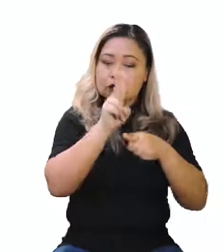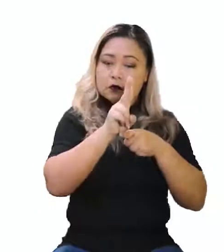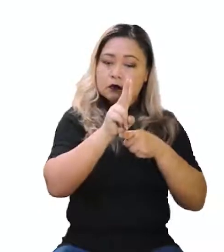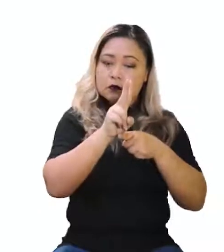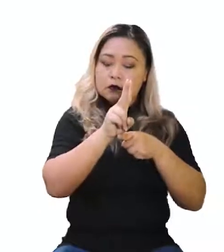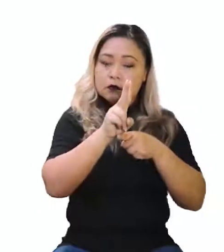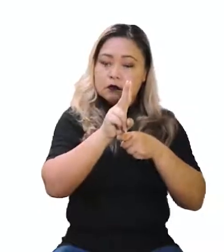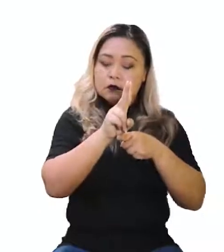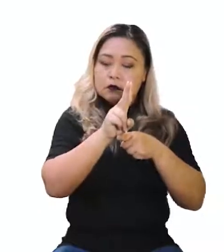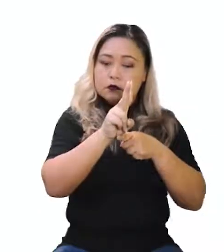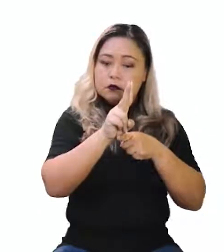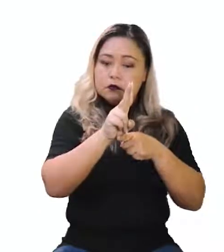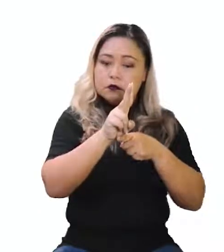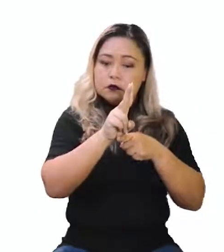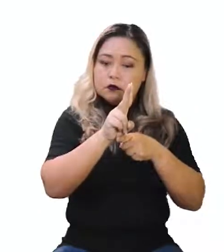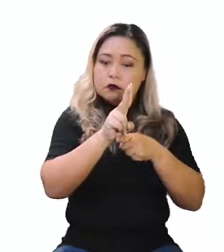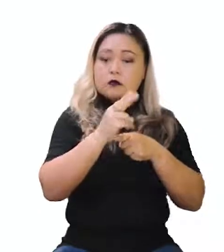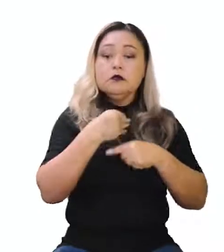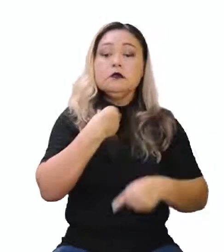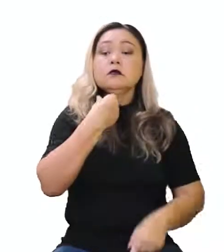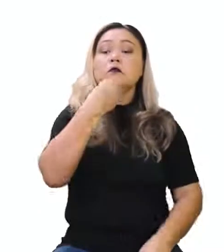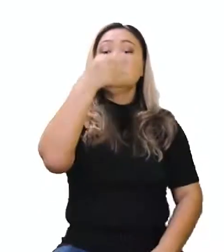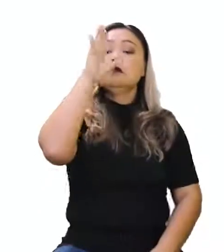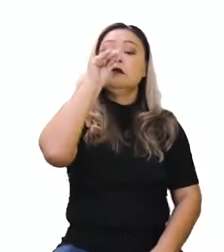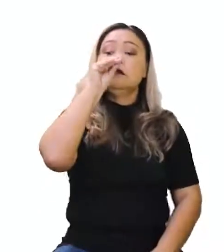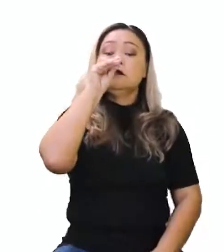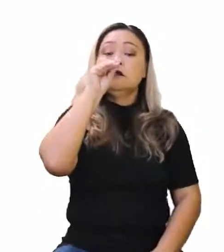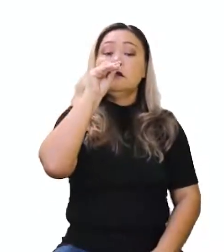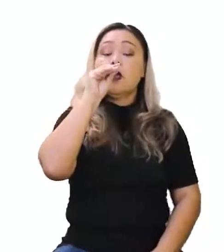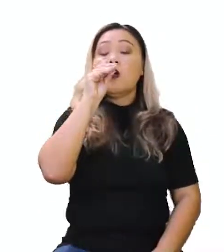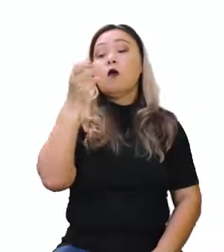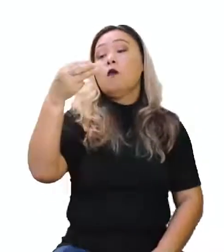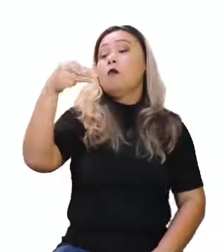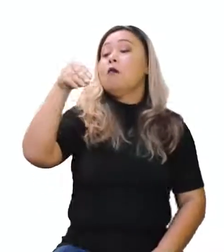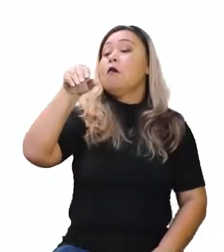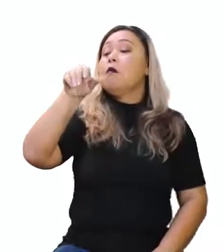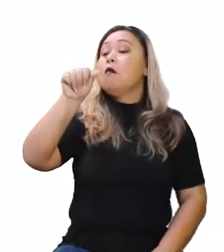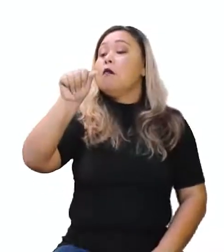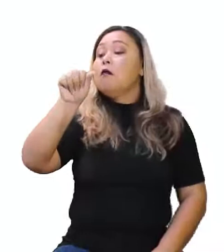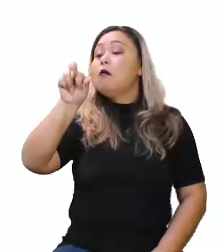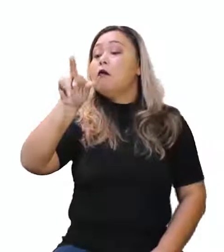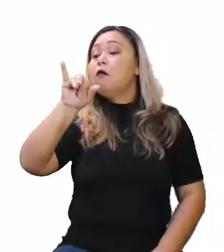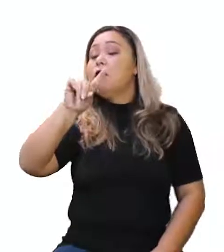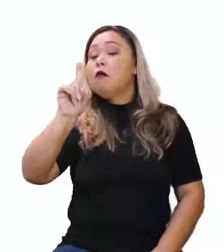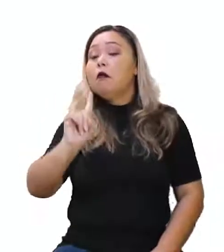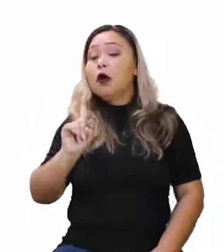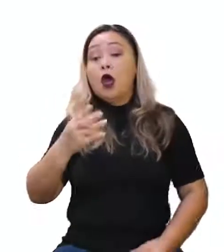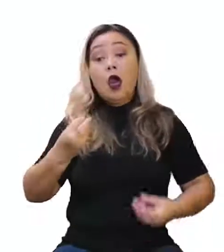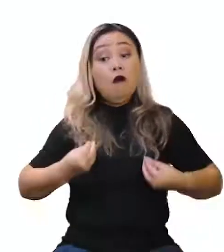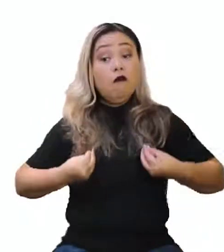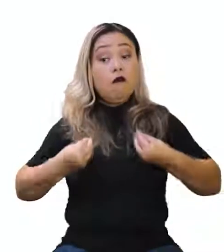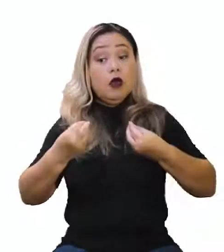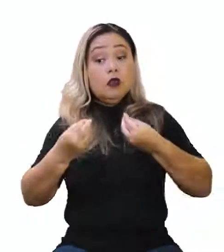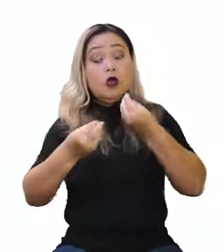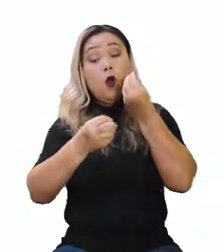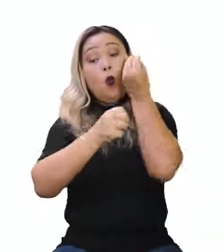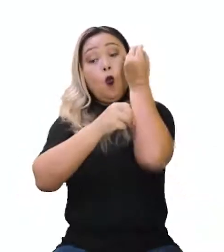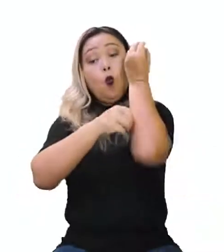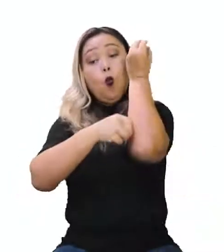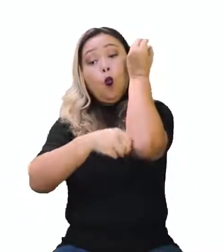criar, tá, o avestruz como matriz, que vai fornecer